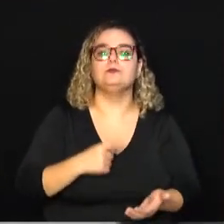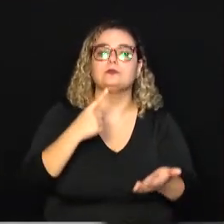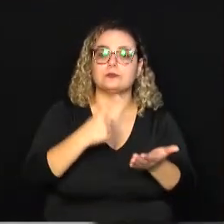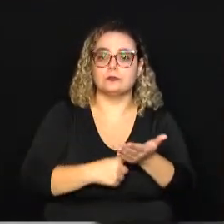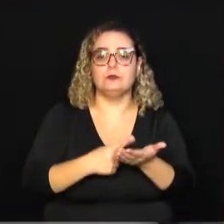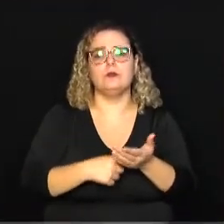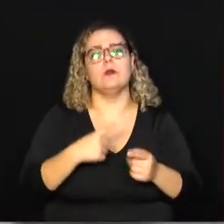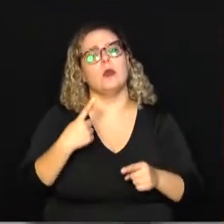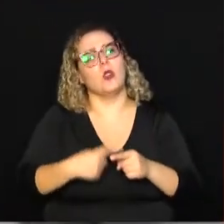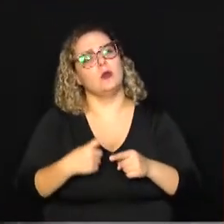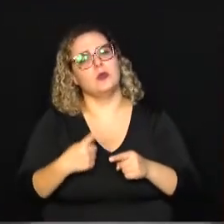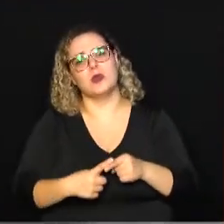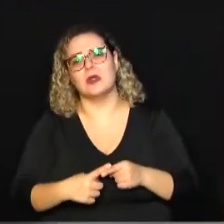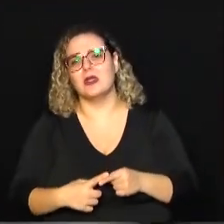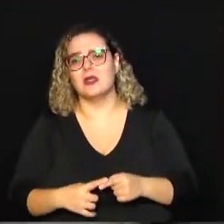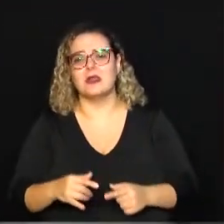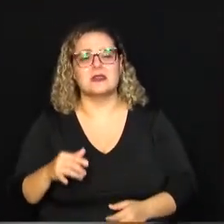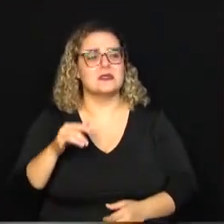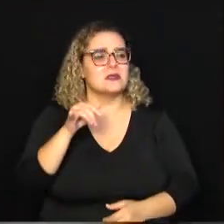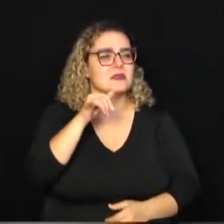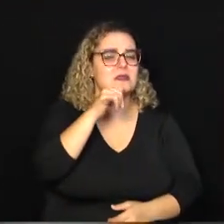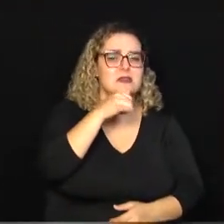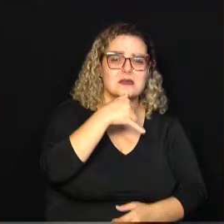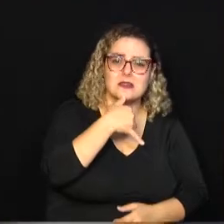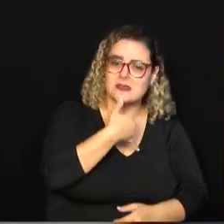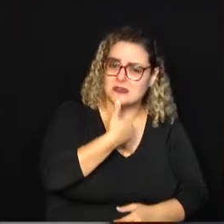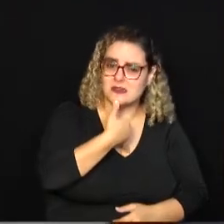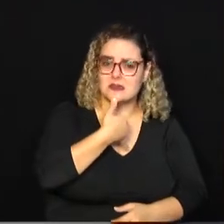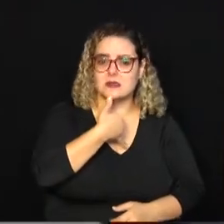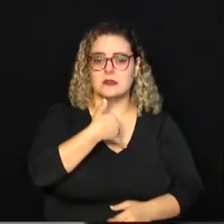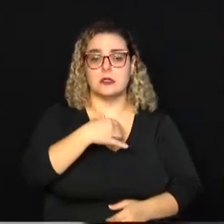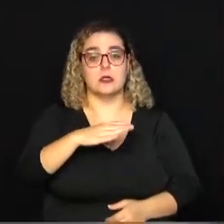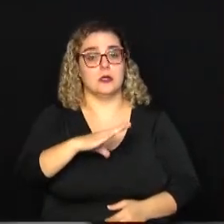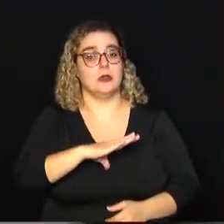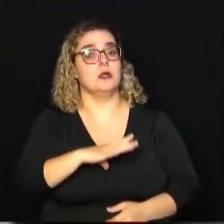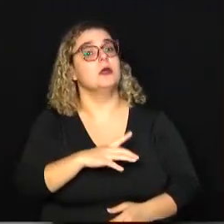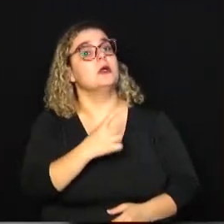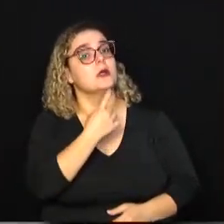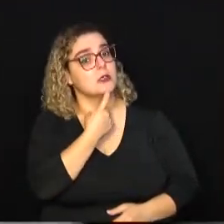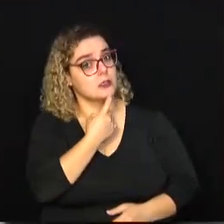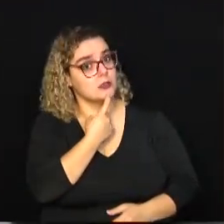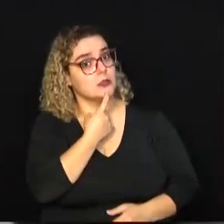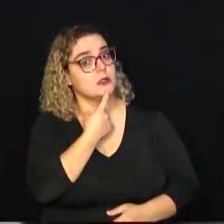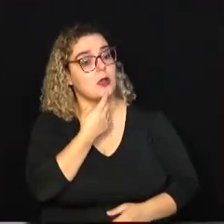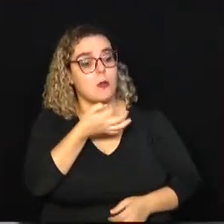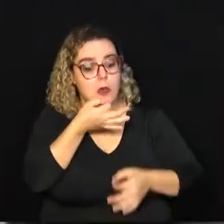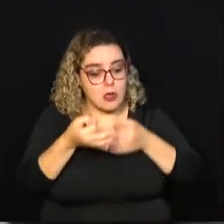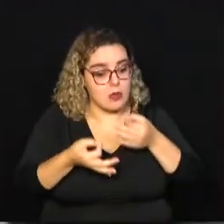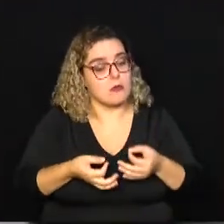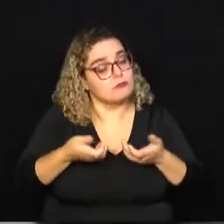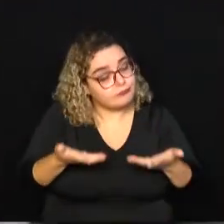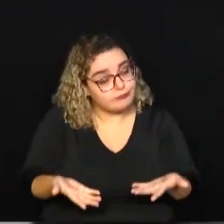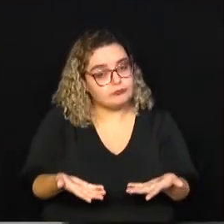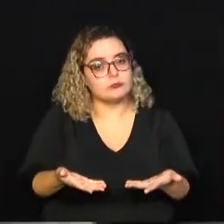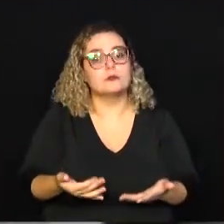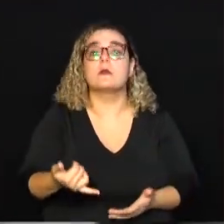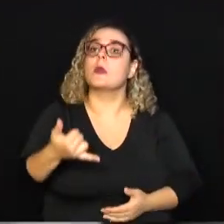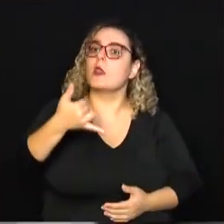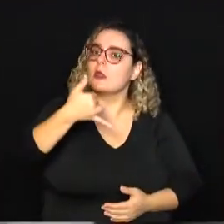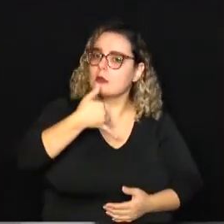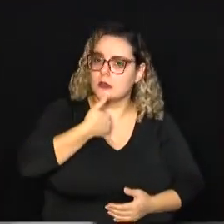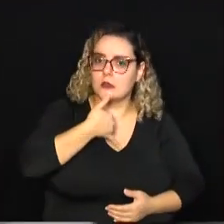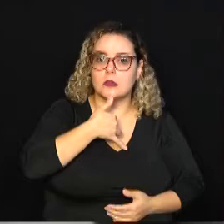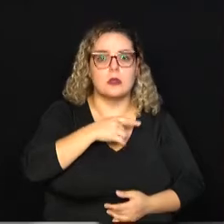está sendo vivido de pessoas nas portas dos hospitais Campinas, infelizmente, isso é uma crítica que nós temos que fazer, infelizmente, mais uma vez, não